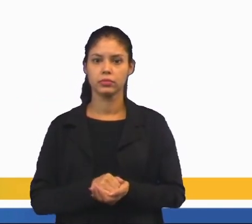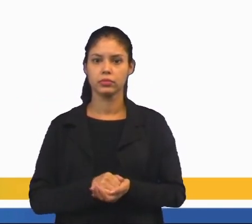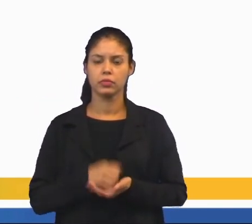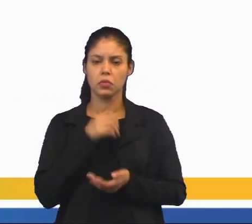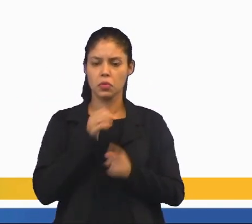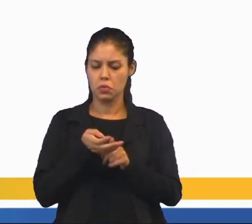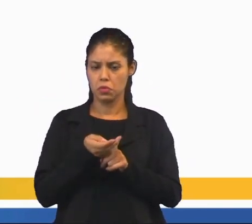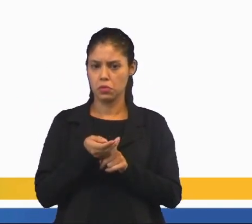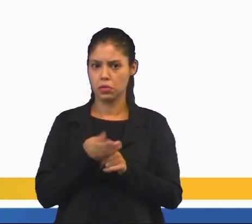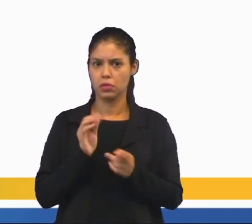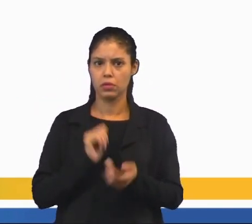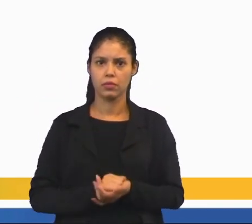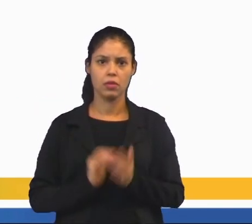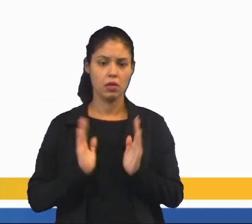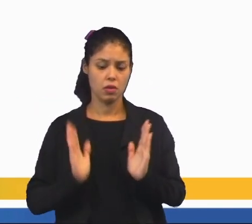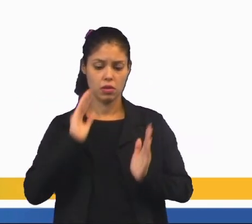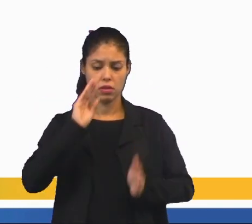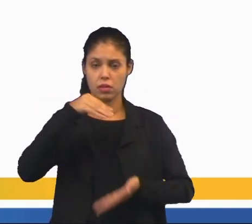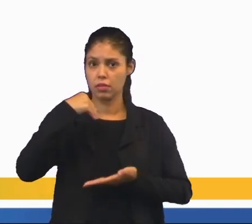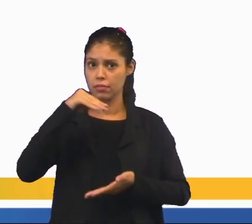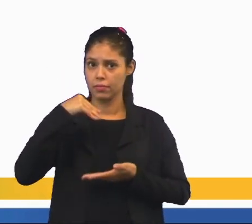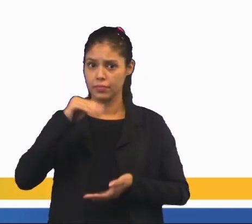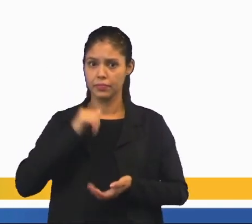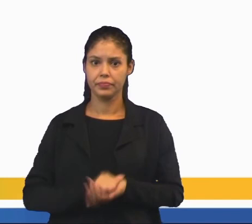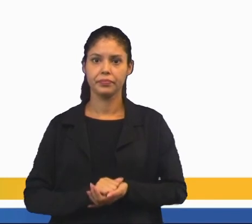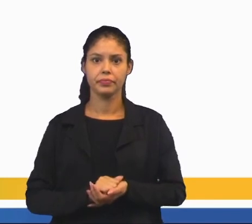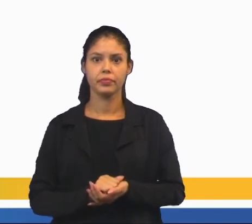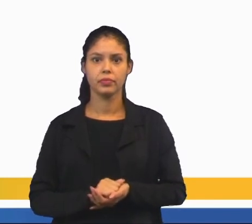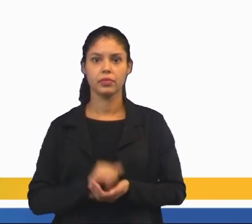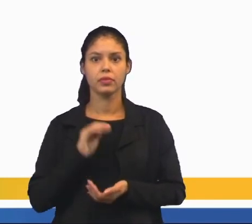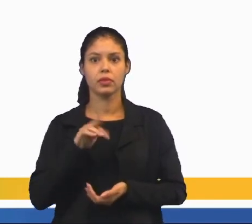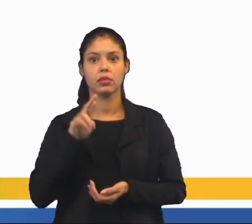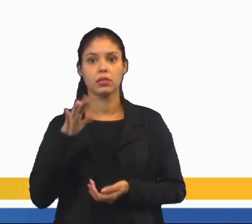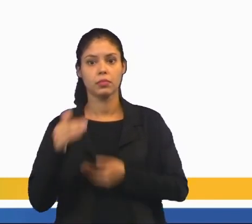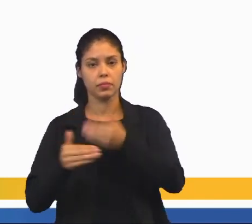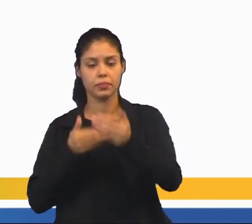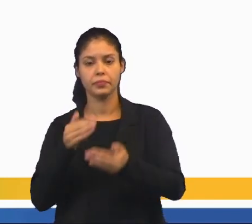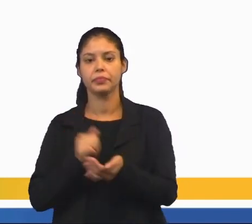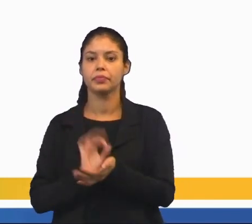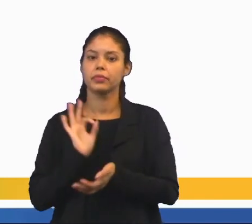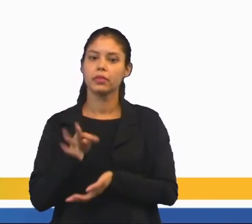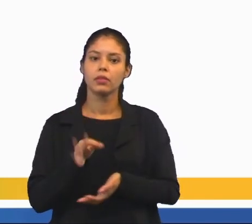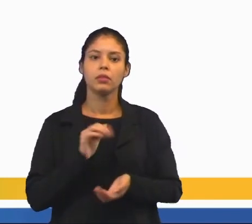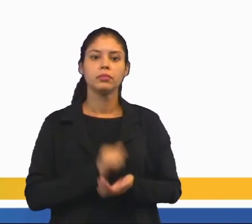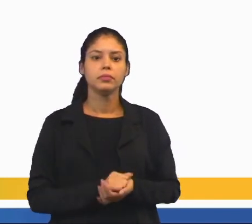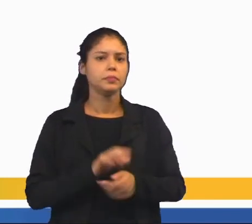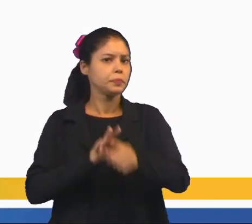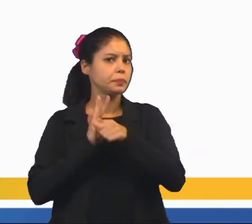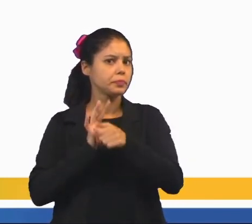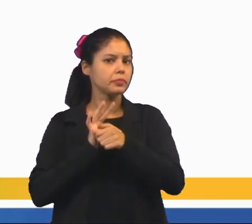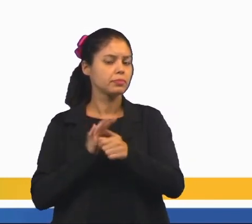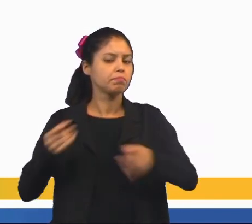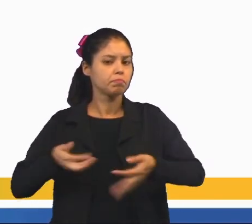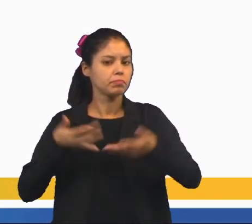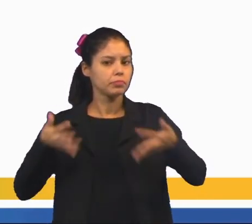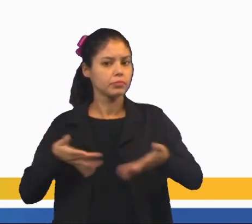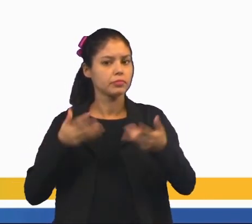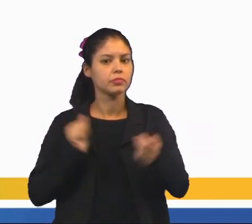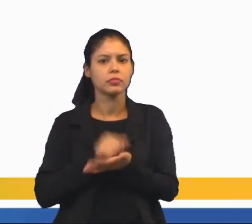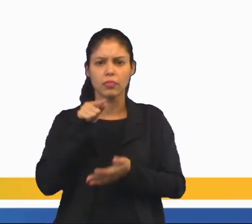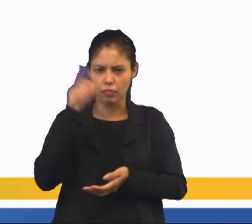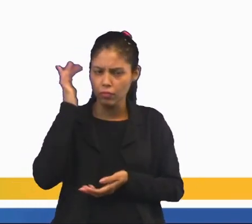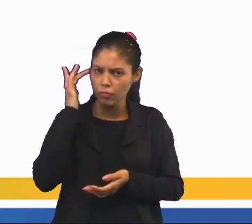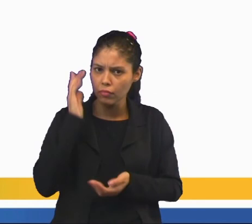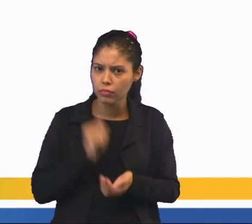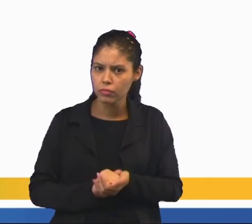de milho, o famoso skinny? Ele é um ultraprocessado, tá certo? E a carne temperada, turminha, você acha